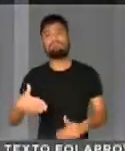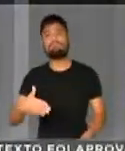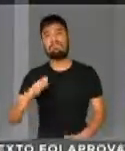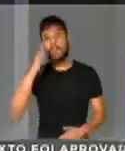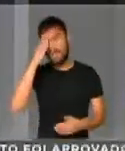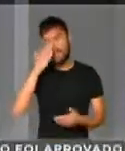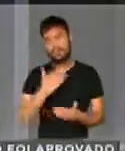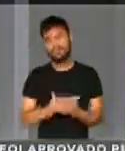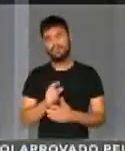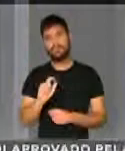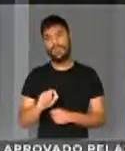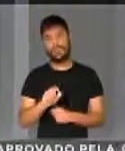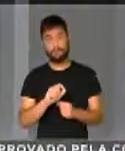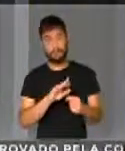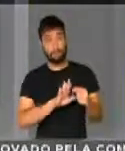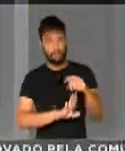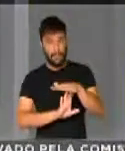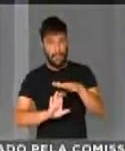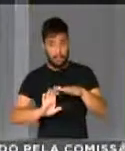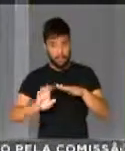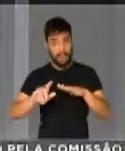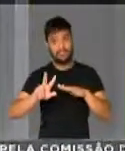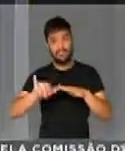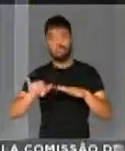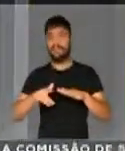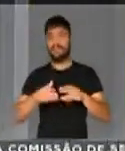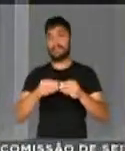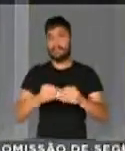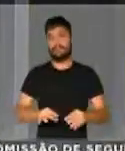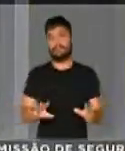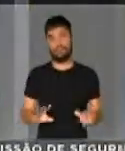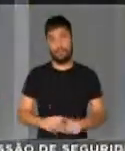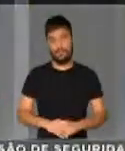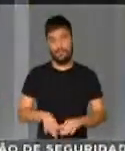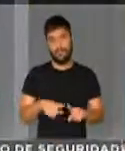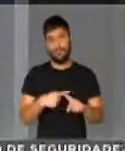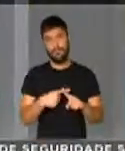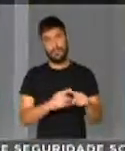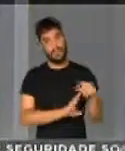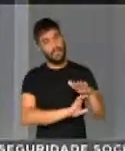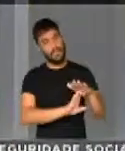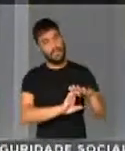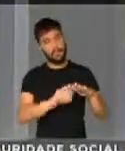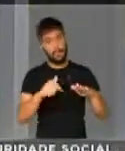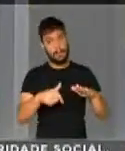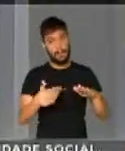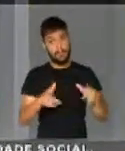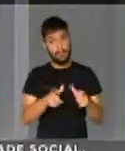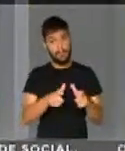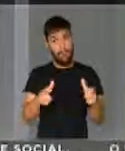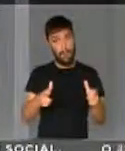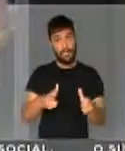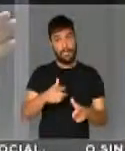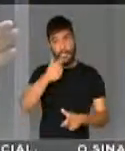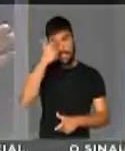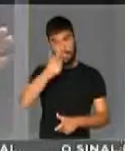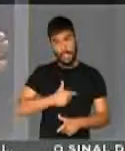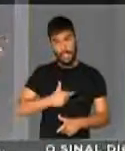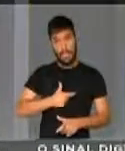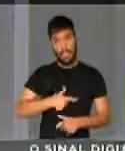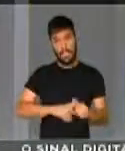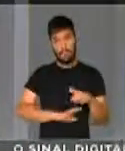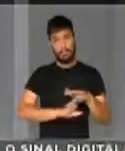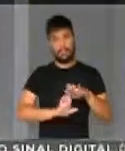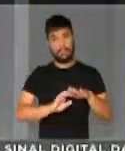menor dúvida que as empresas serão penalizadas, porque os empresários, na sua maioria, visa